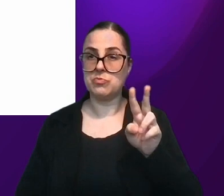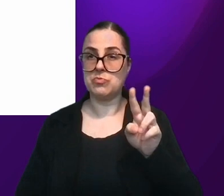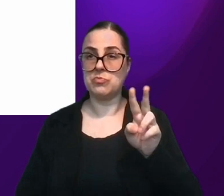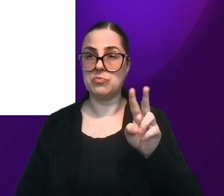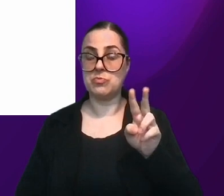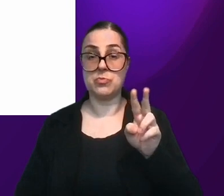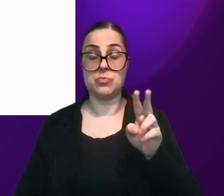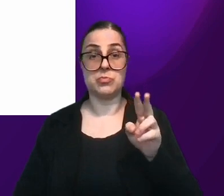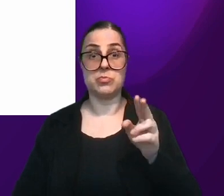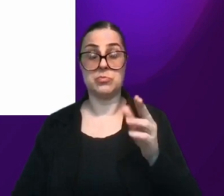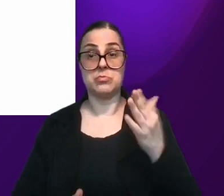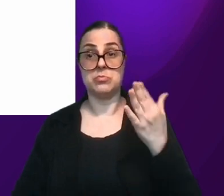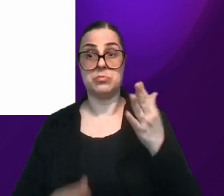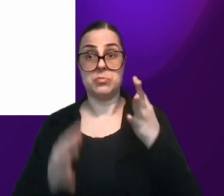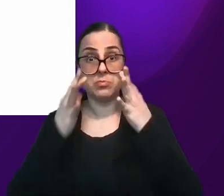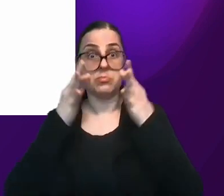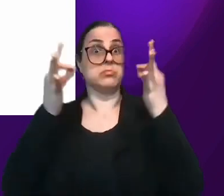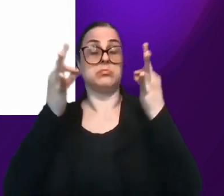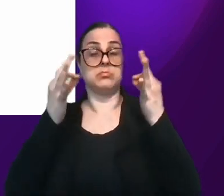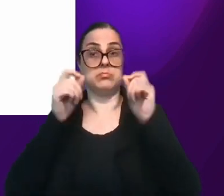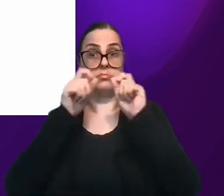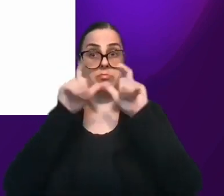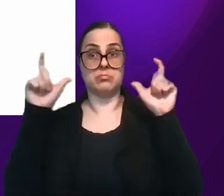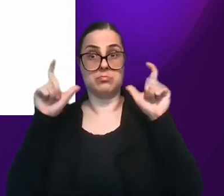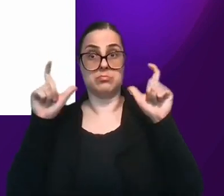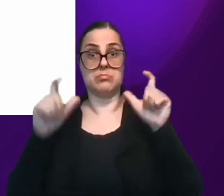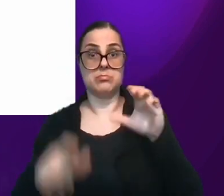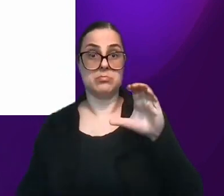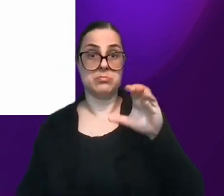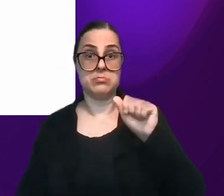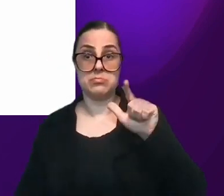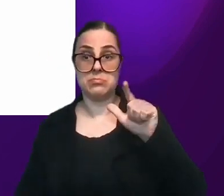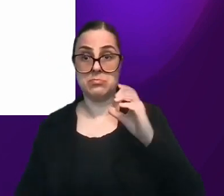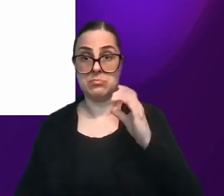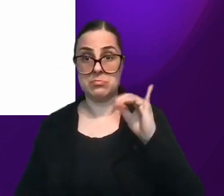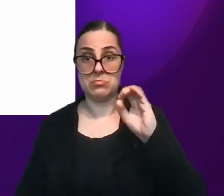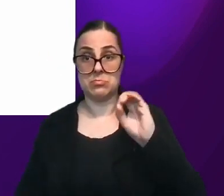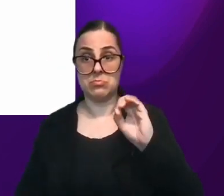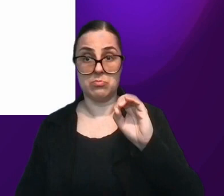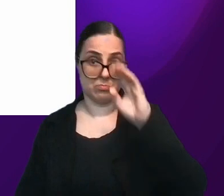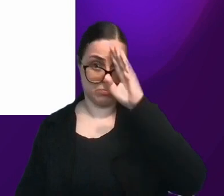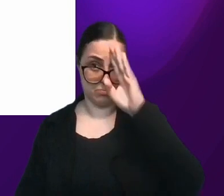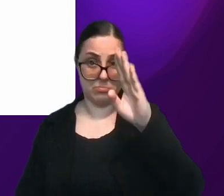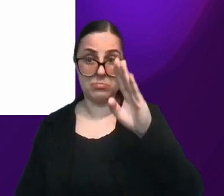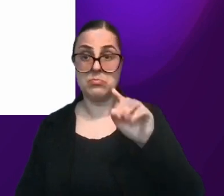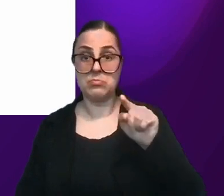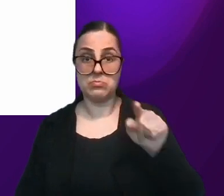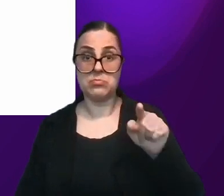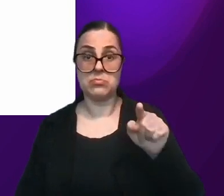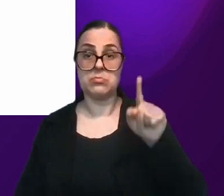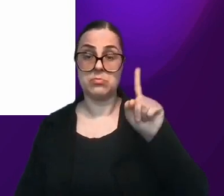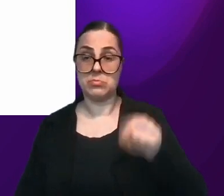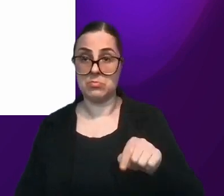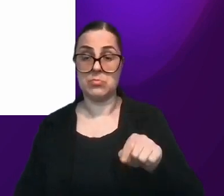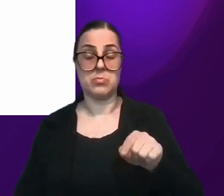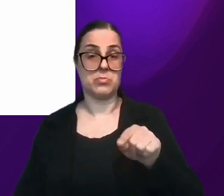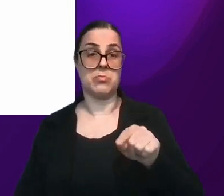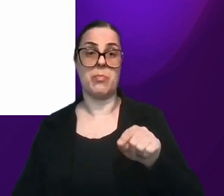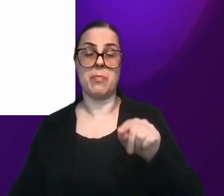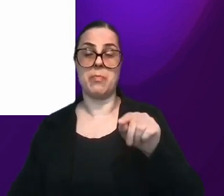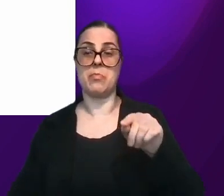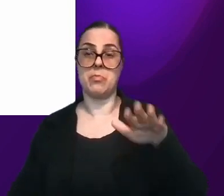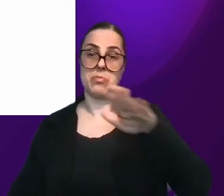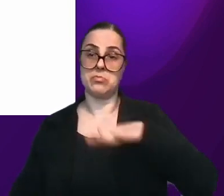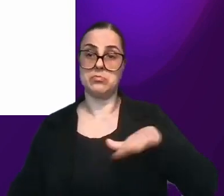potente, ele quela o cálcio naqueles pontos que nós chamamos na parte intrínseca da cascata da coagulação. Ele já é muito